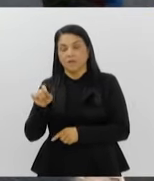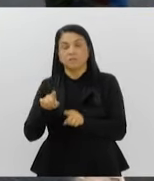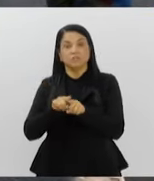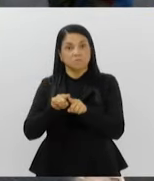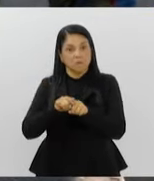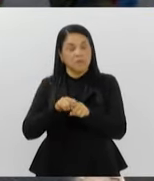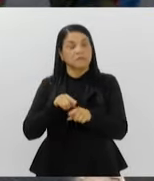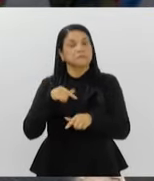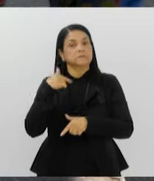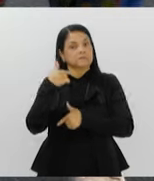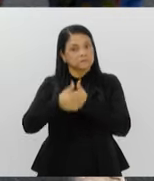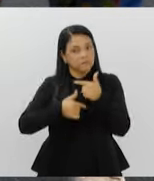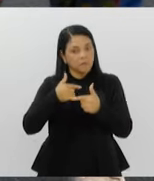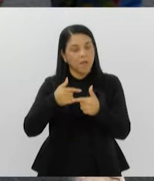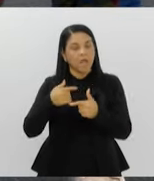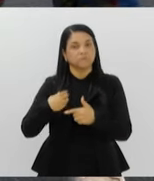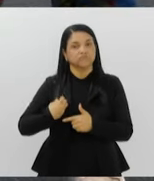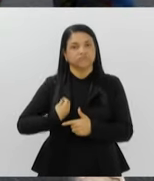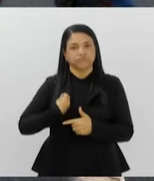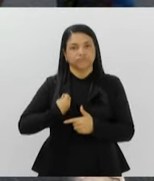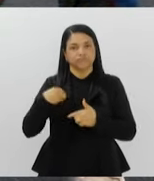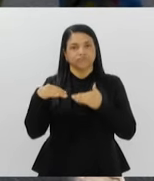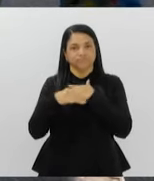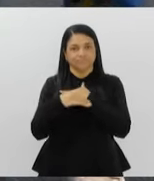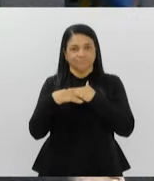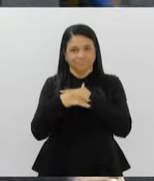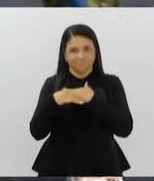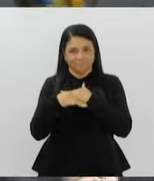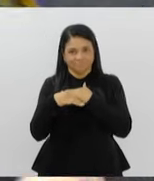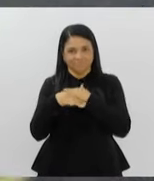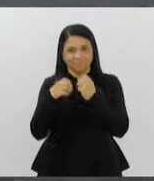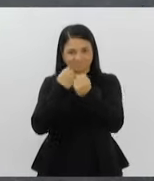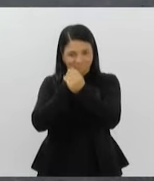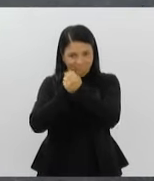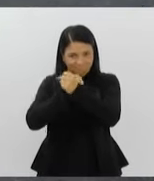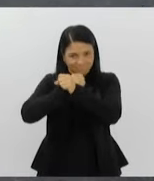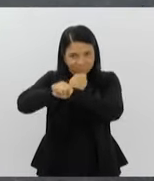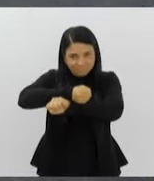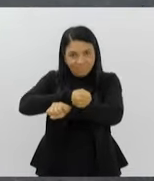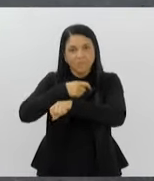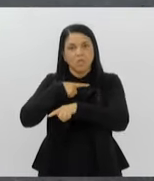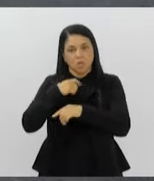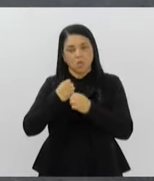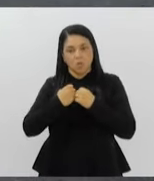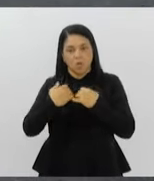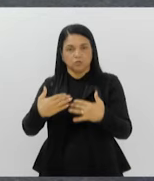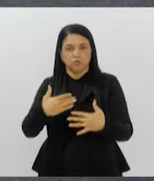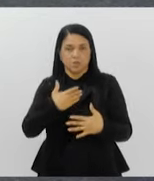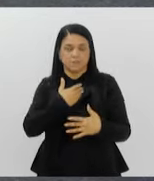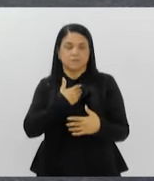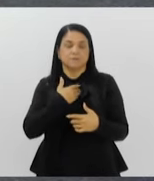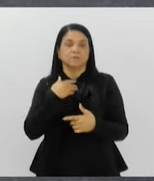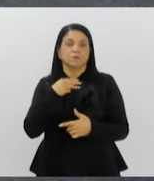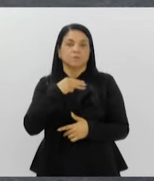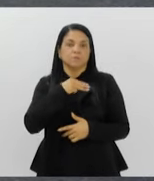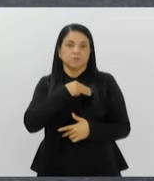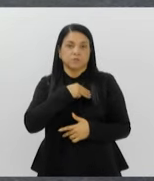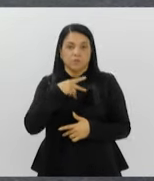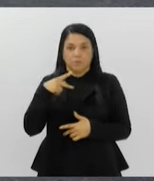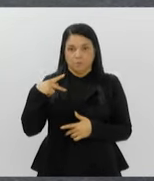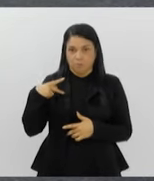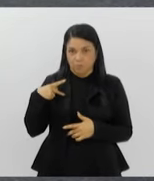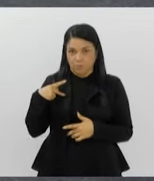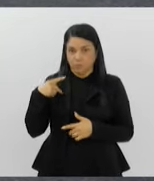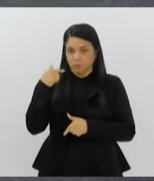escravo. Eu tive a oportunidade de participar de algumas audiências com o Ministério Público do Trabalho, e lá a